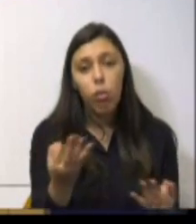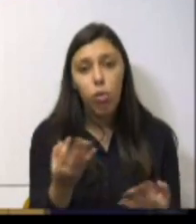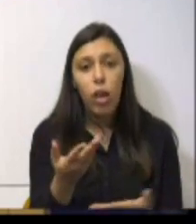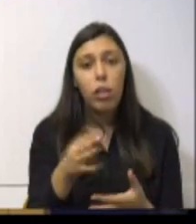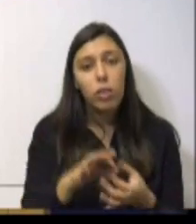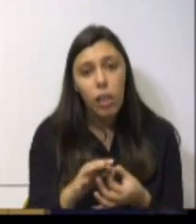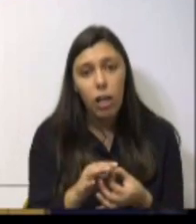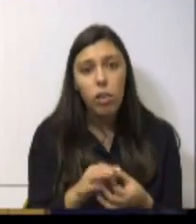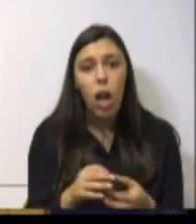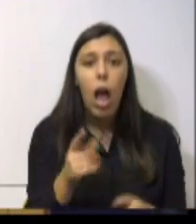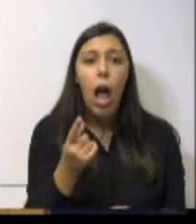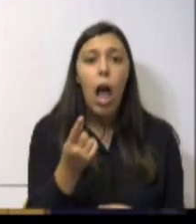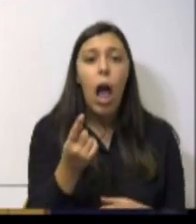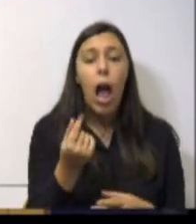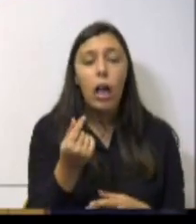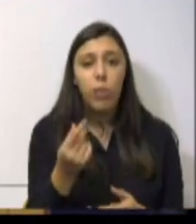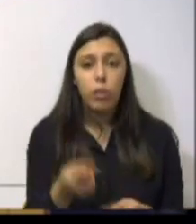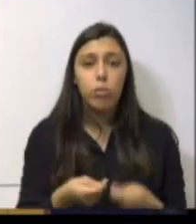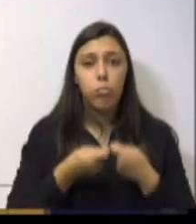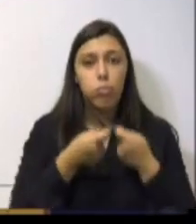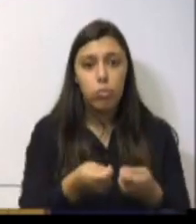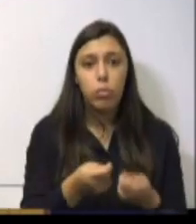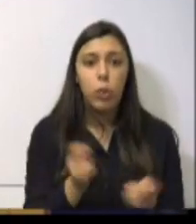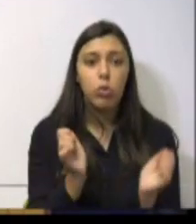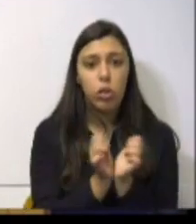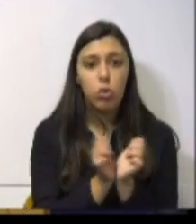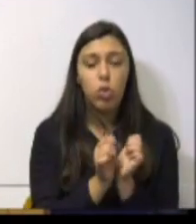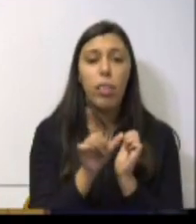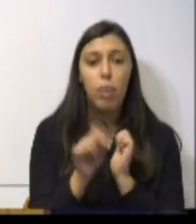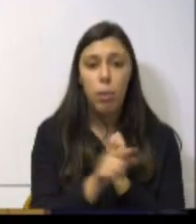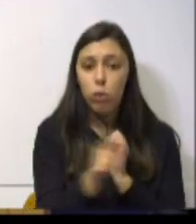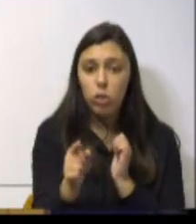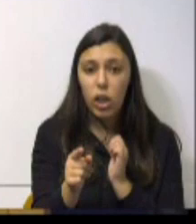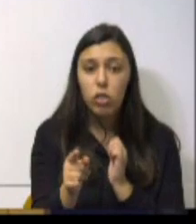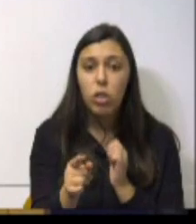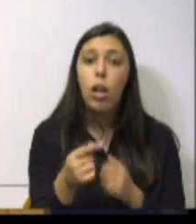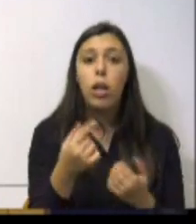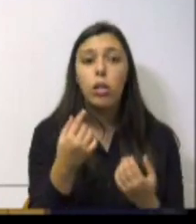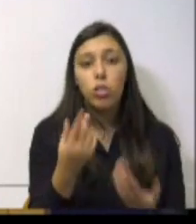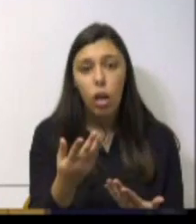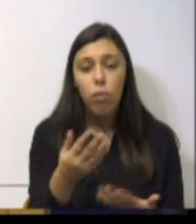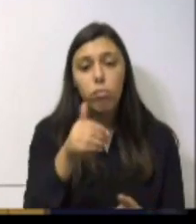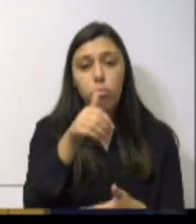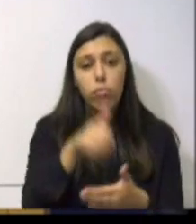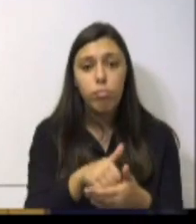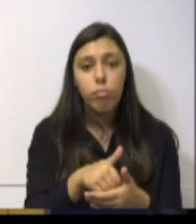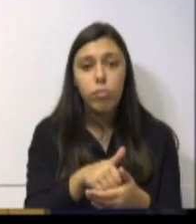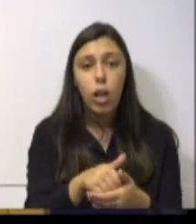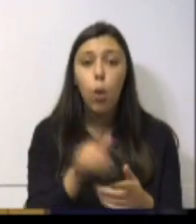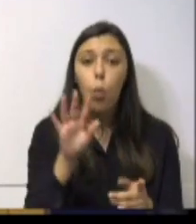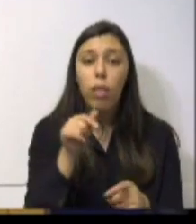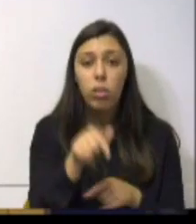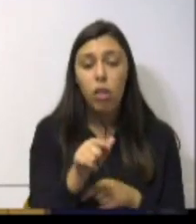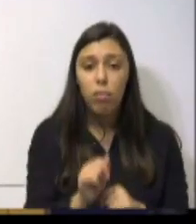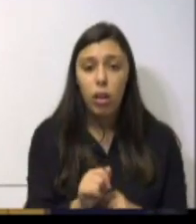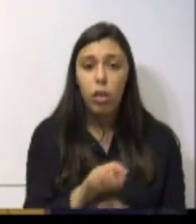E em relação às verbas para a Segurança Social, Vossas Excelências também aplaudiram as verbas que vinham quando Passos Coelho lá estava.